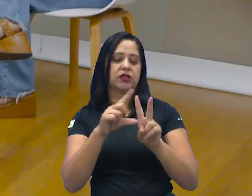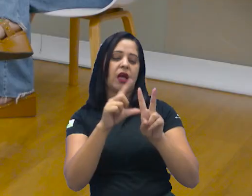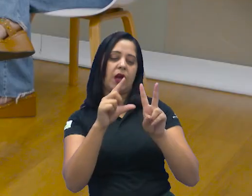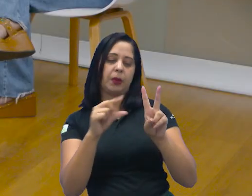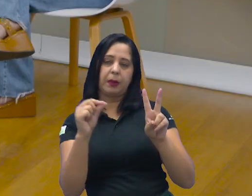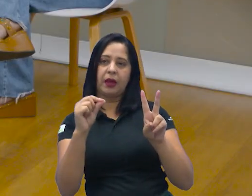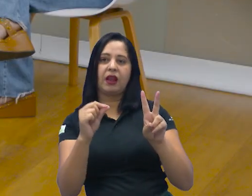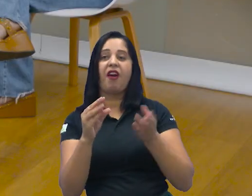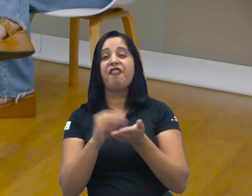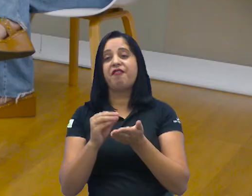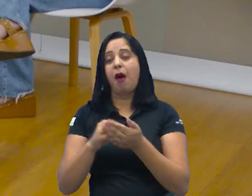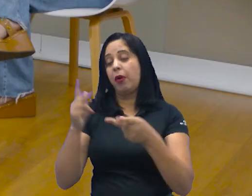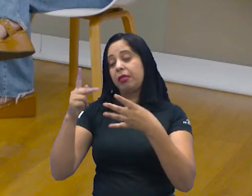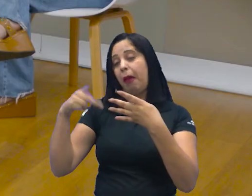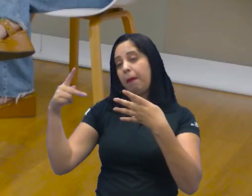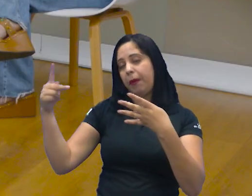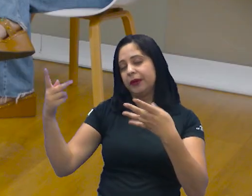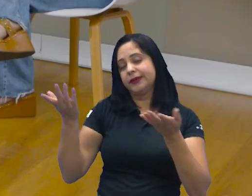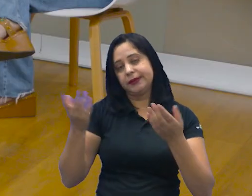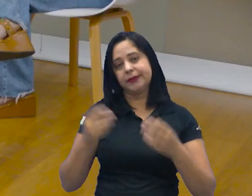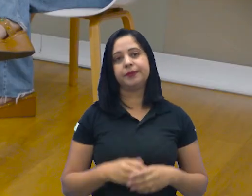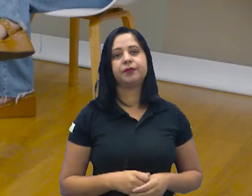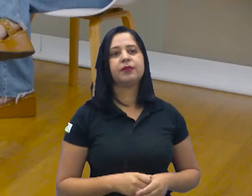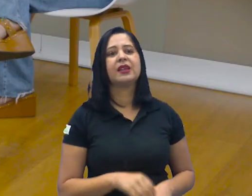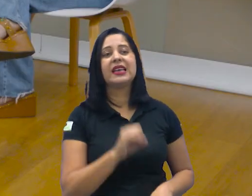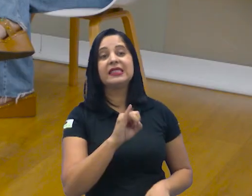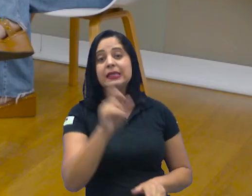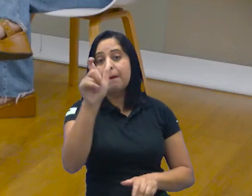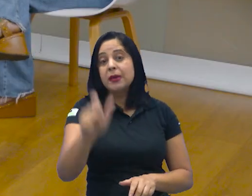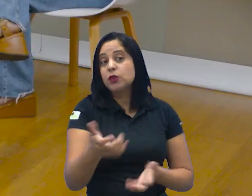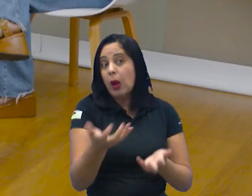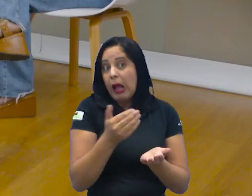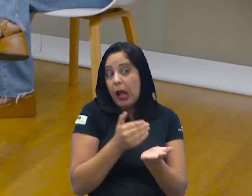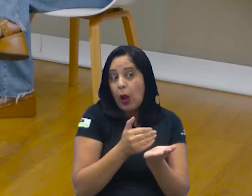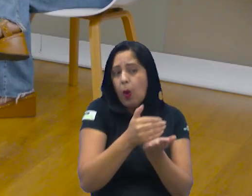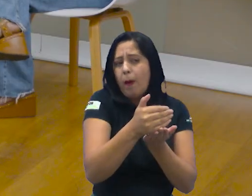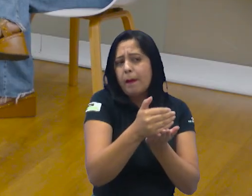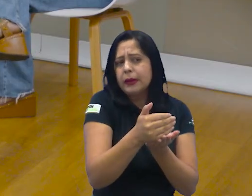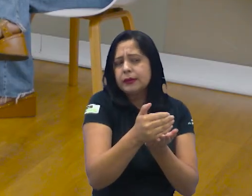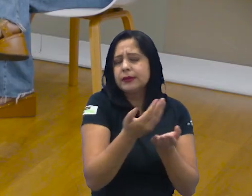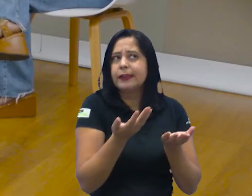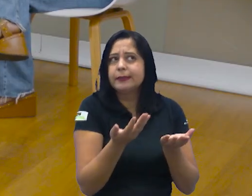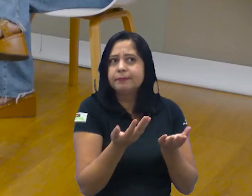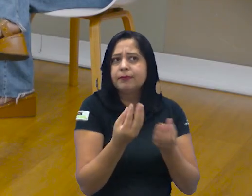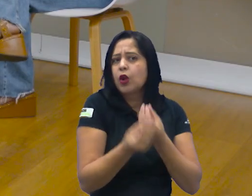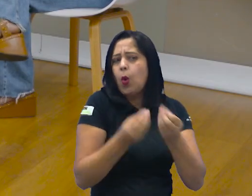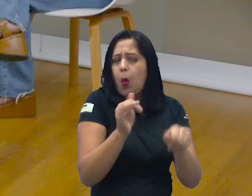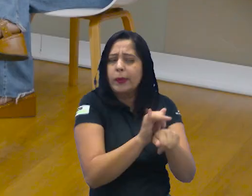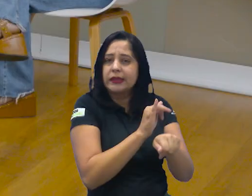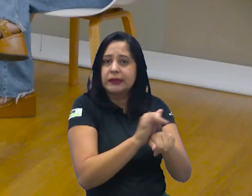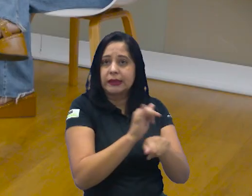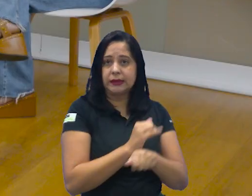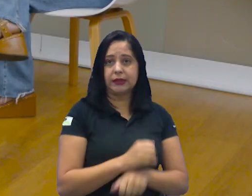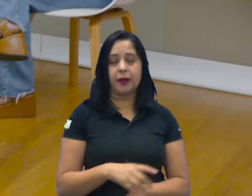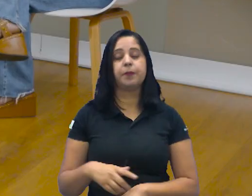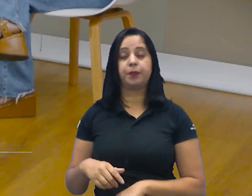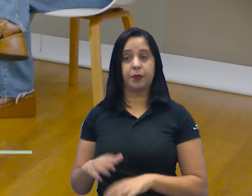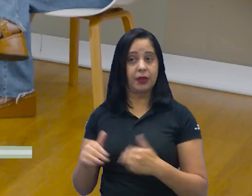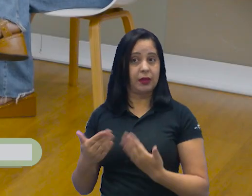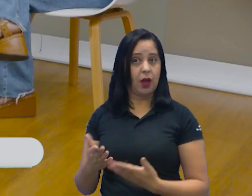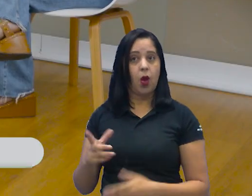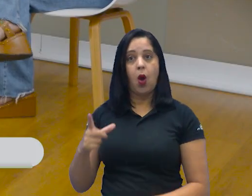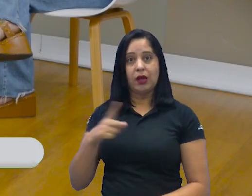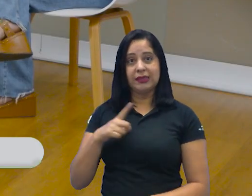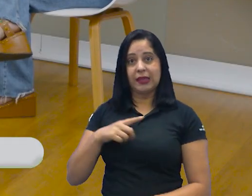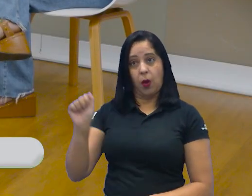Tá certo. E para quem quer começar, qual que é o melhor caminho? O melhor caminho, a gente tem até um projeto da Sociedade Vegetariana